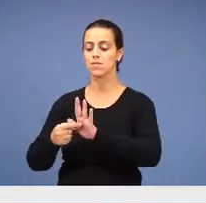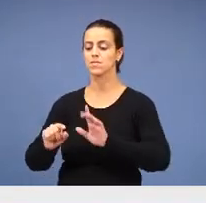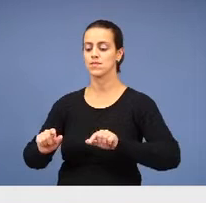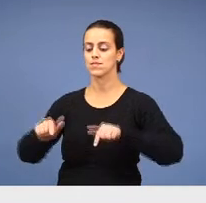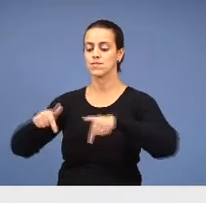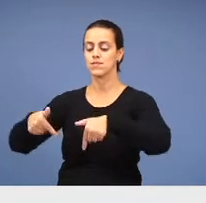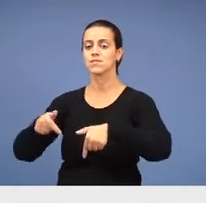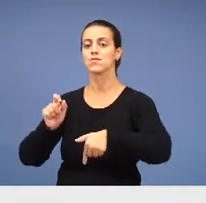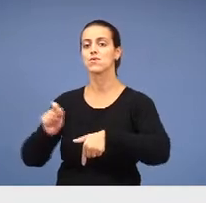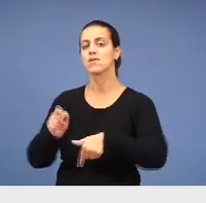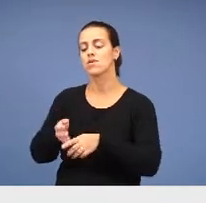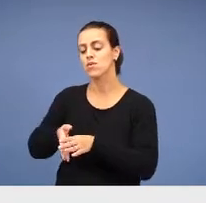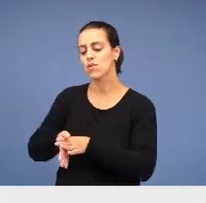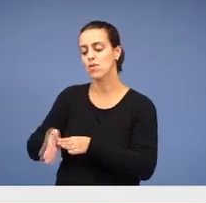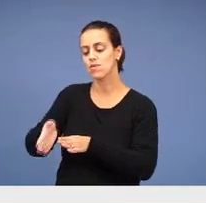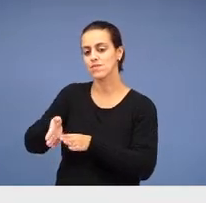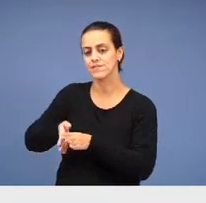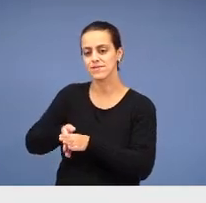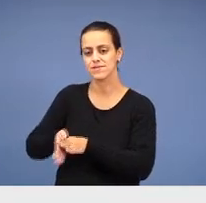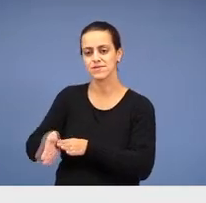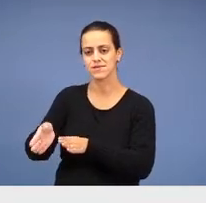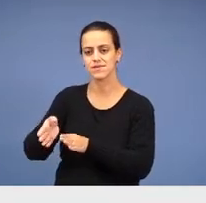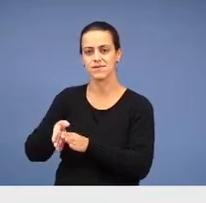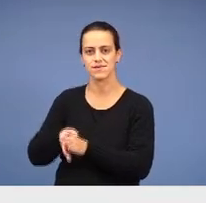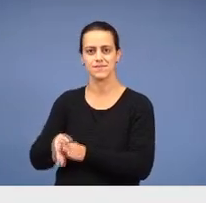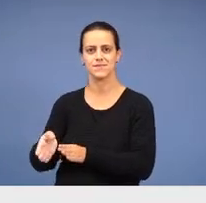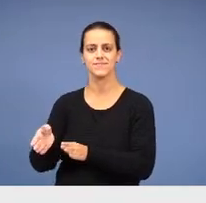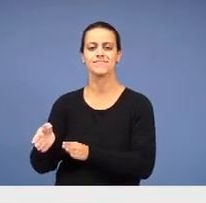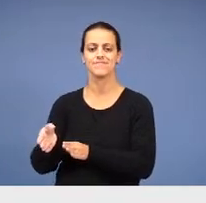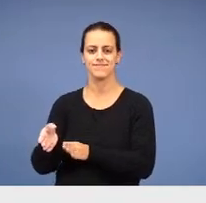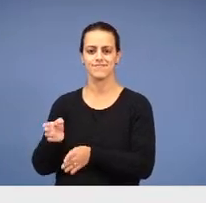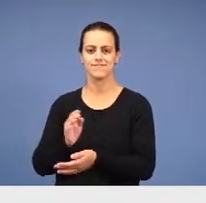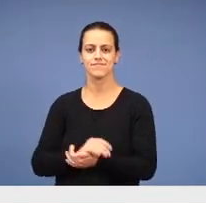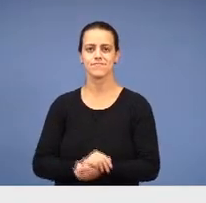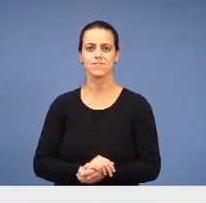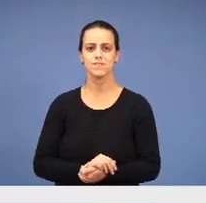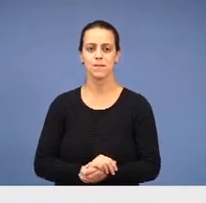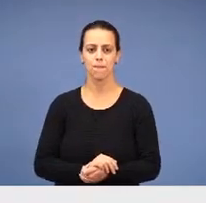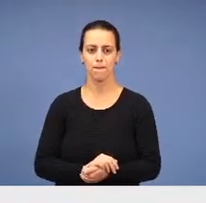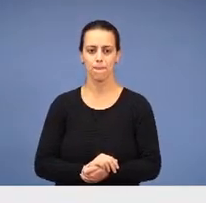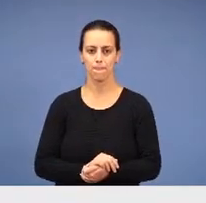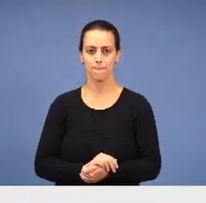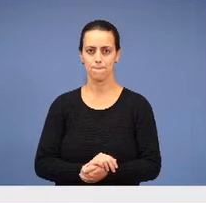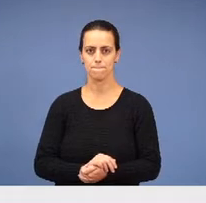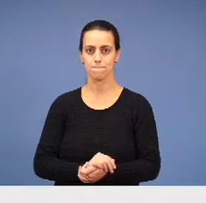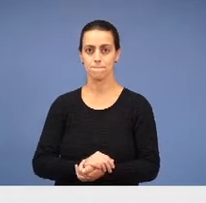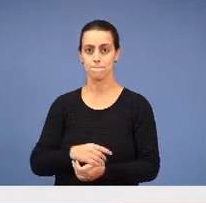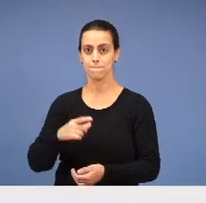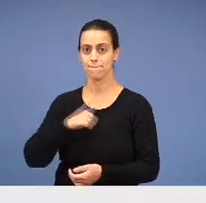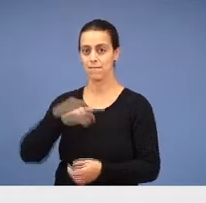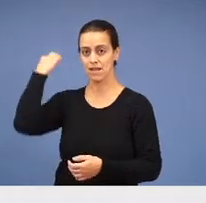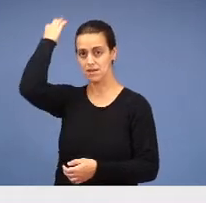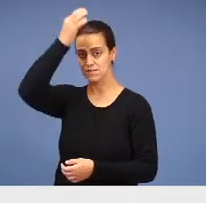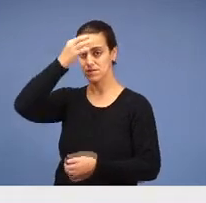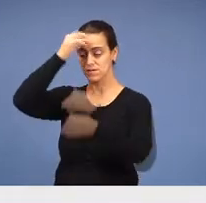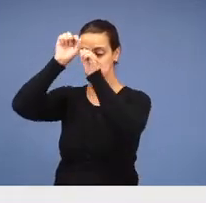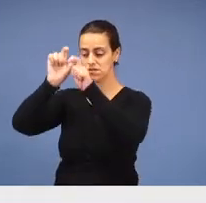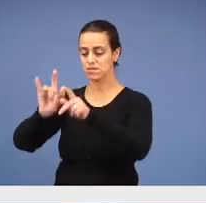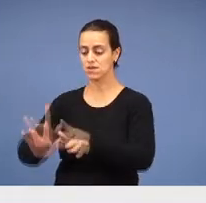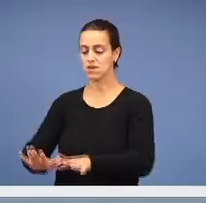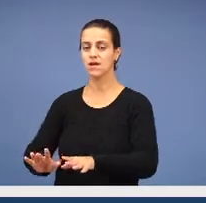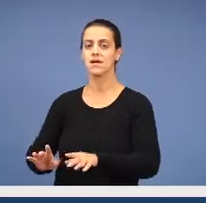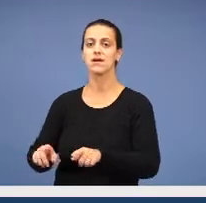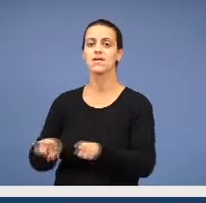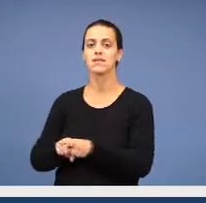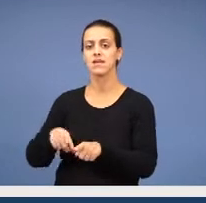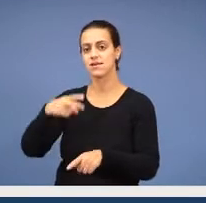Isaías capítulo 11, verso 2, né? Repousará sobre ele o Espírito do Senhor, e o Espírito de sabedoria,